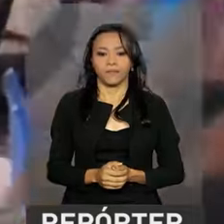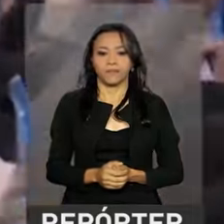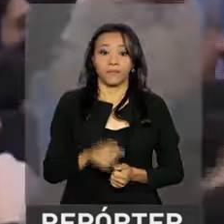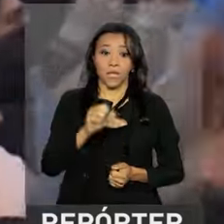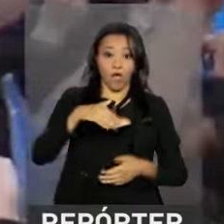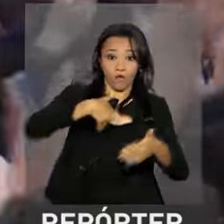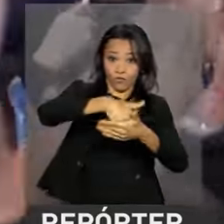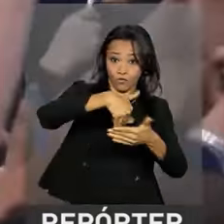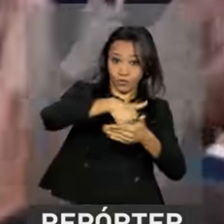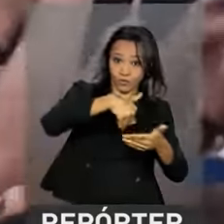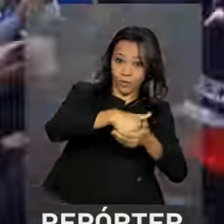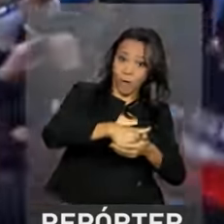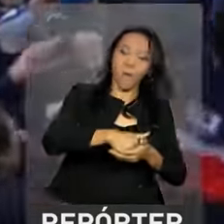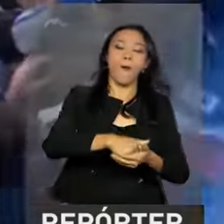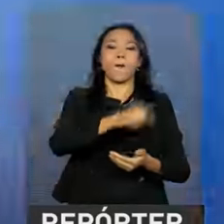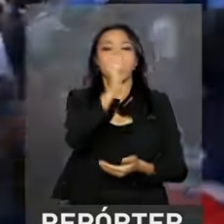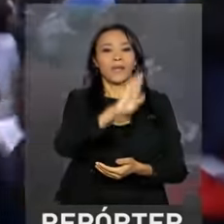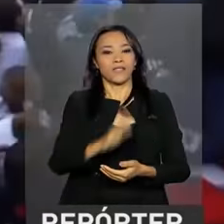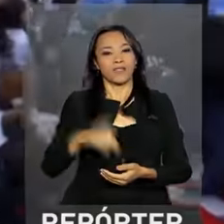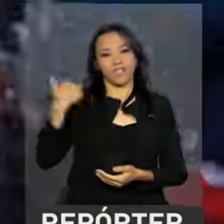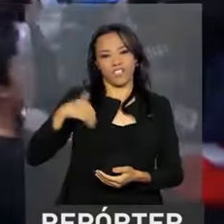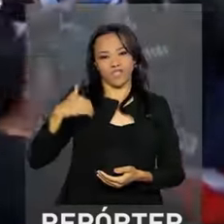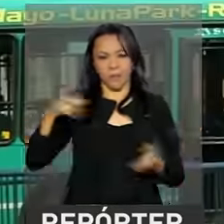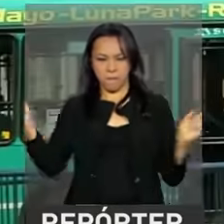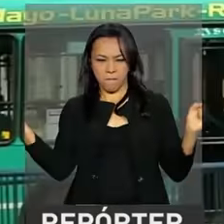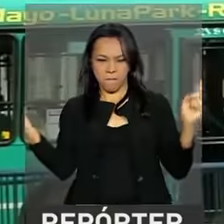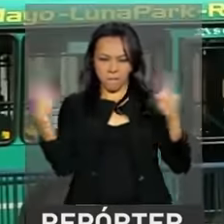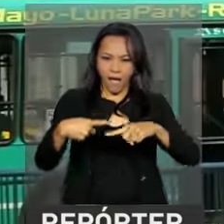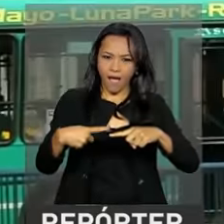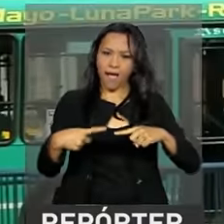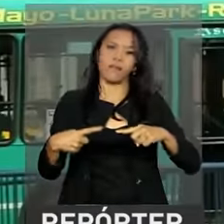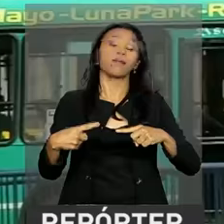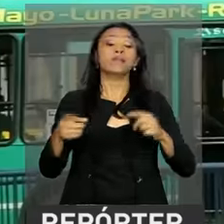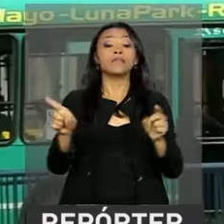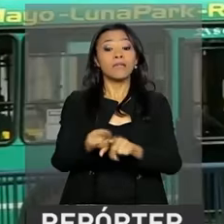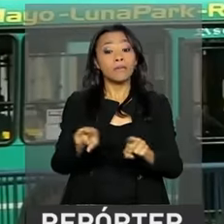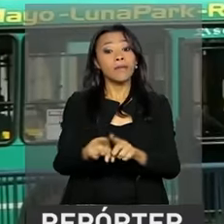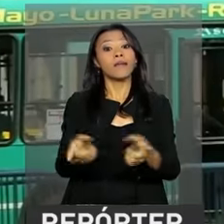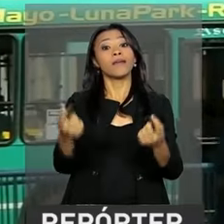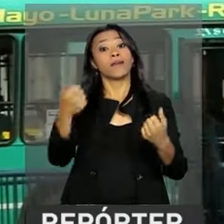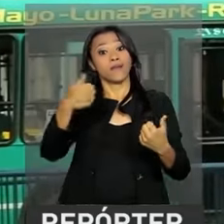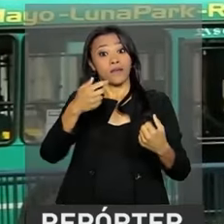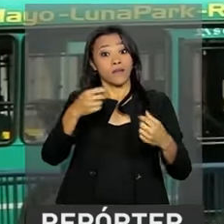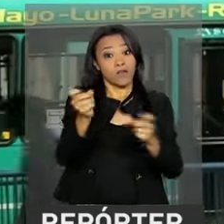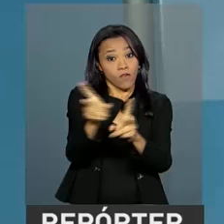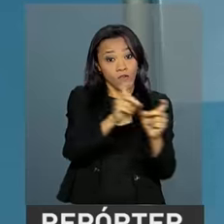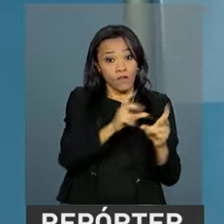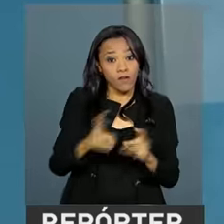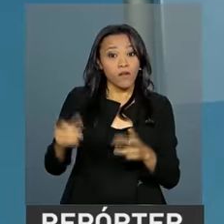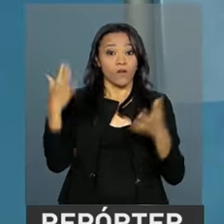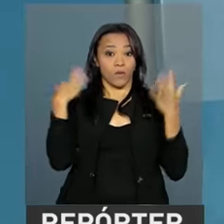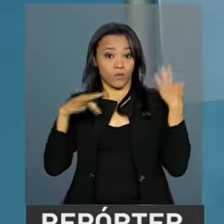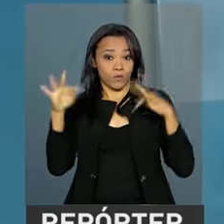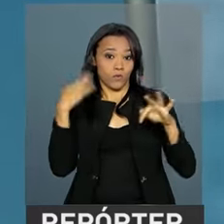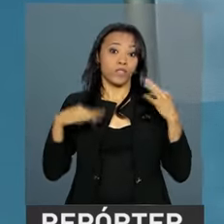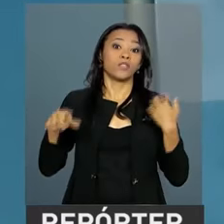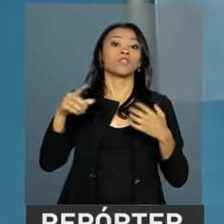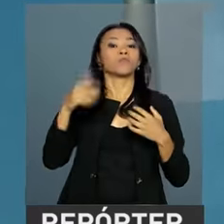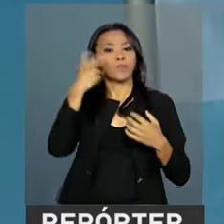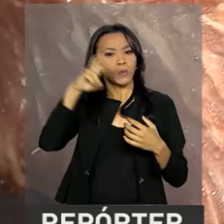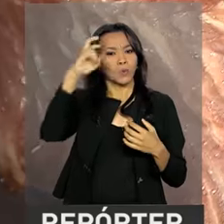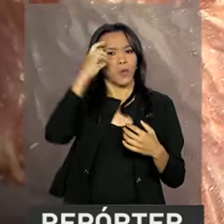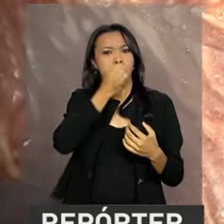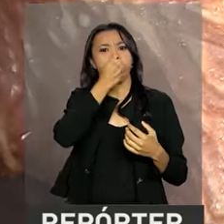Se no futebol Brasil e Argentina são só rivalidade, nas áreas comerciais, culturais e turísticas possuem boas